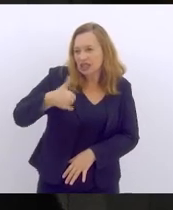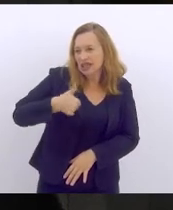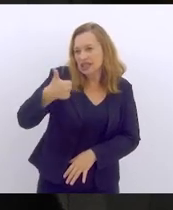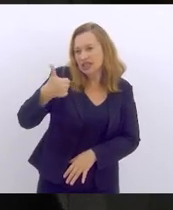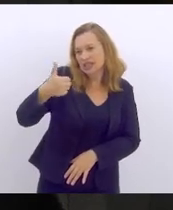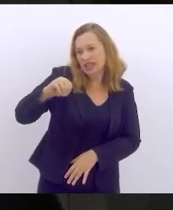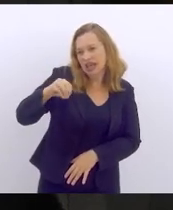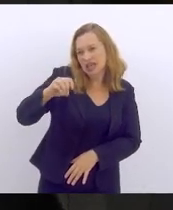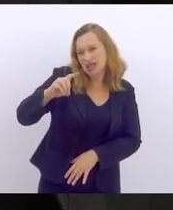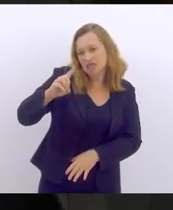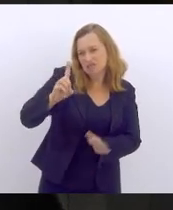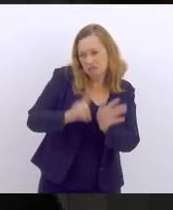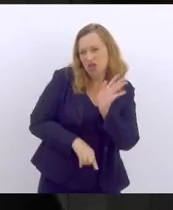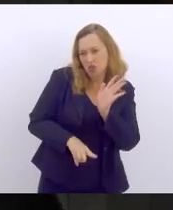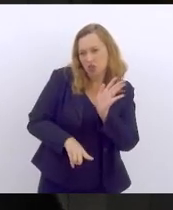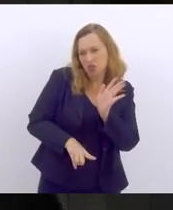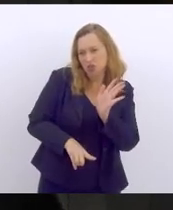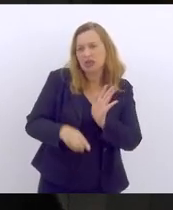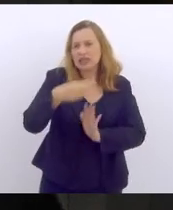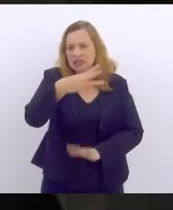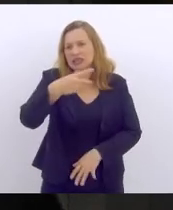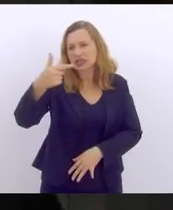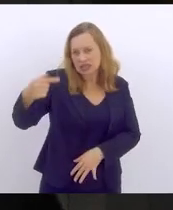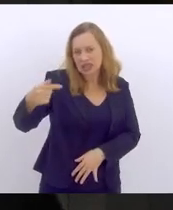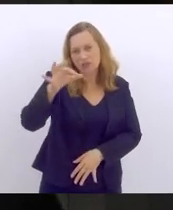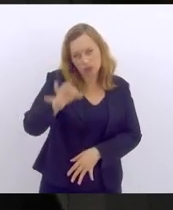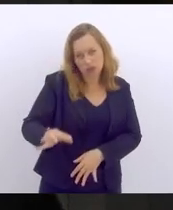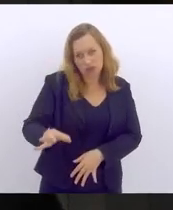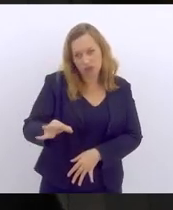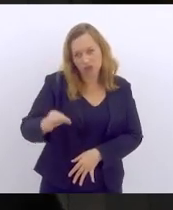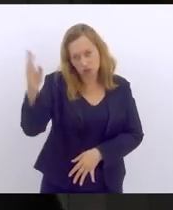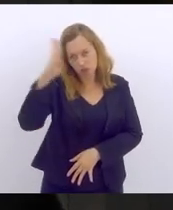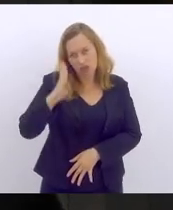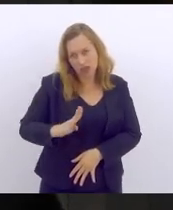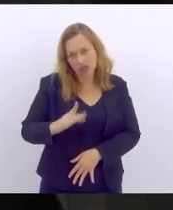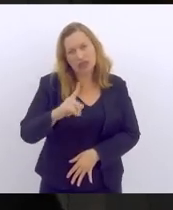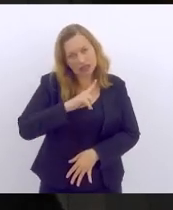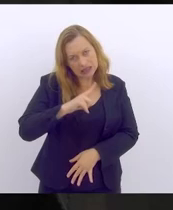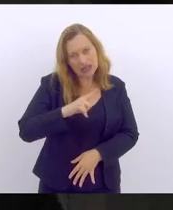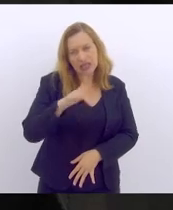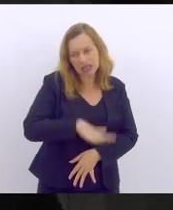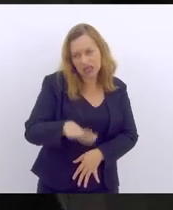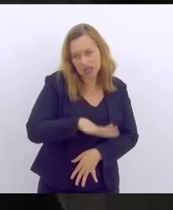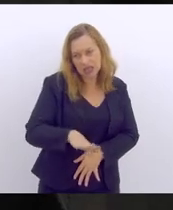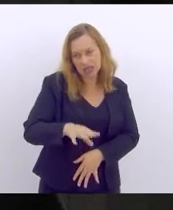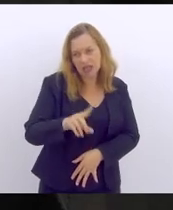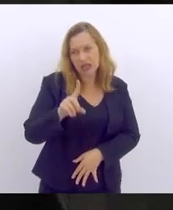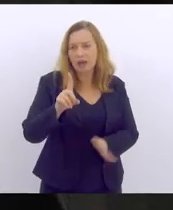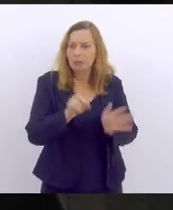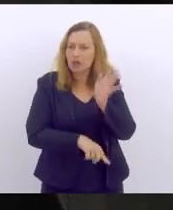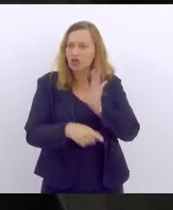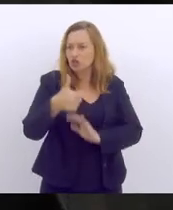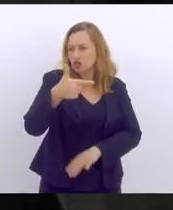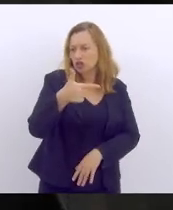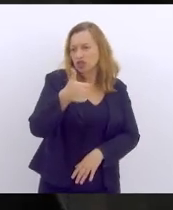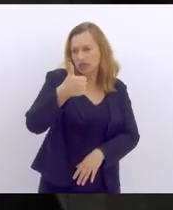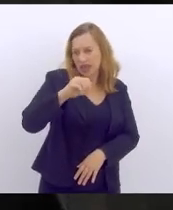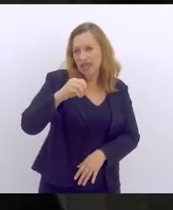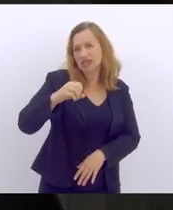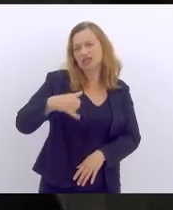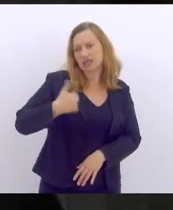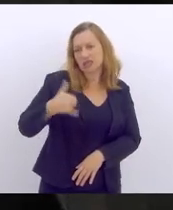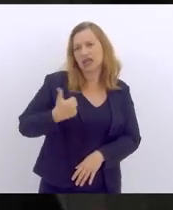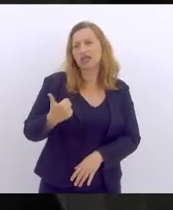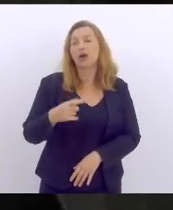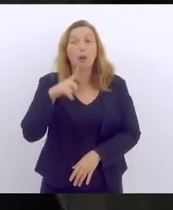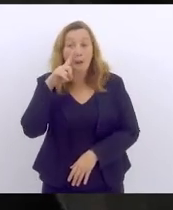de Tia Jô 37% dos lares brasileiros que tem crianças menores de 10 anos estão sob o